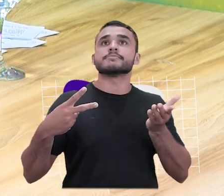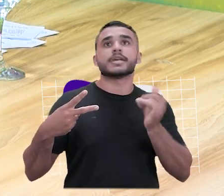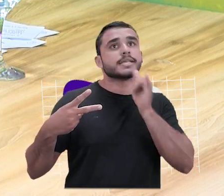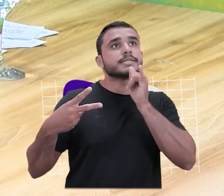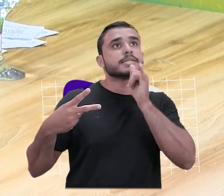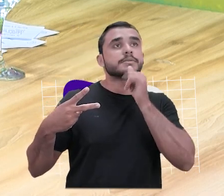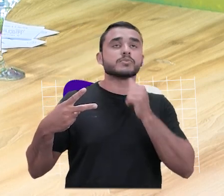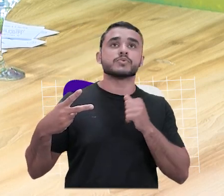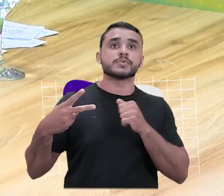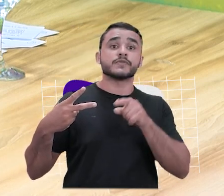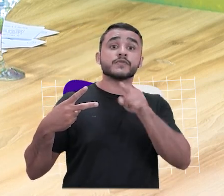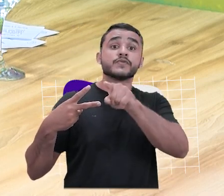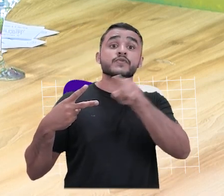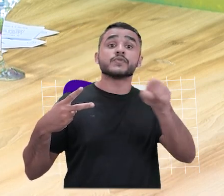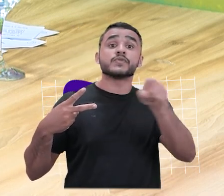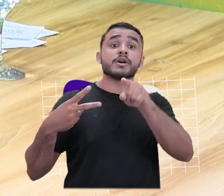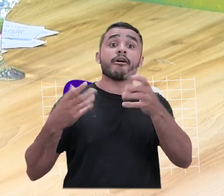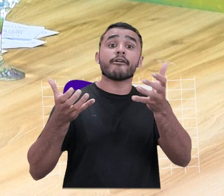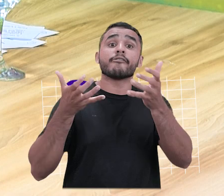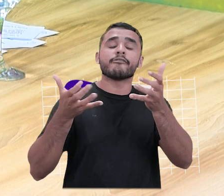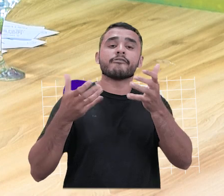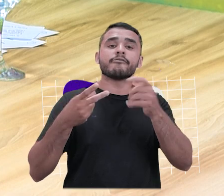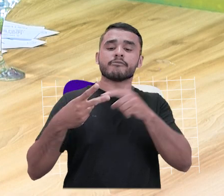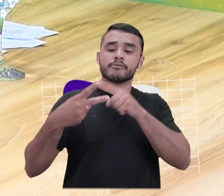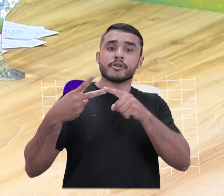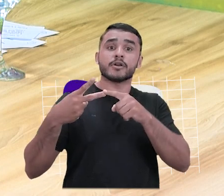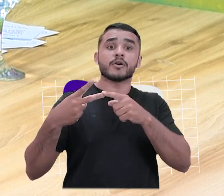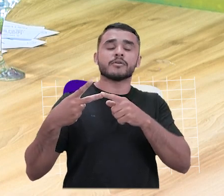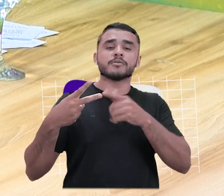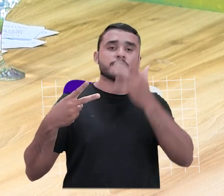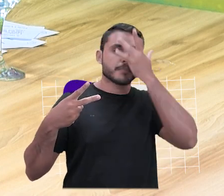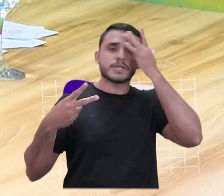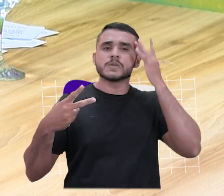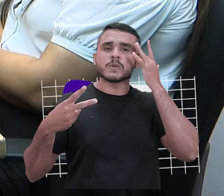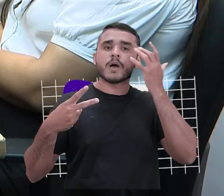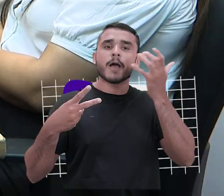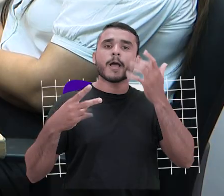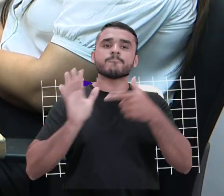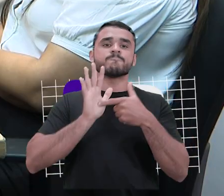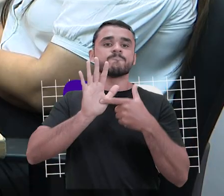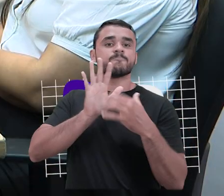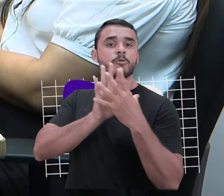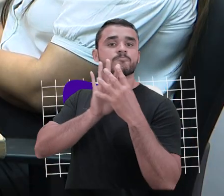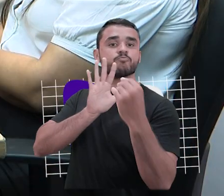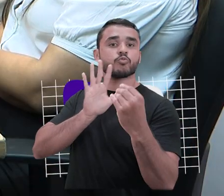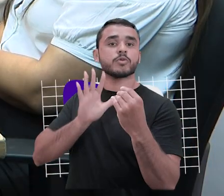visão quem que você quer que te inspire? Que a partir de hoje você seja um exemplo.